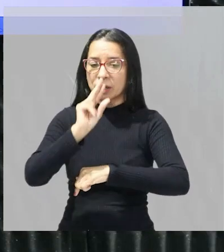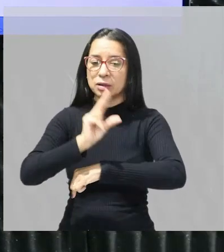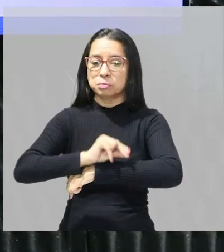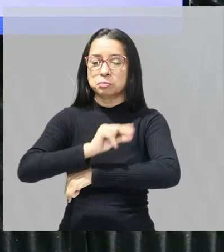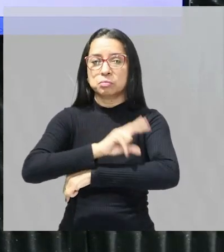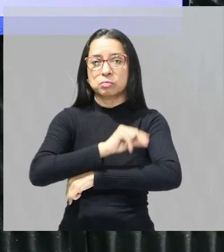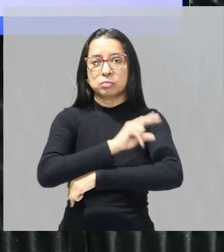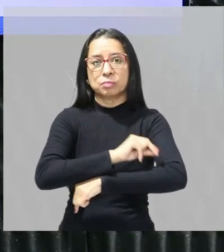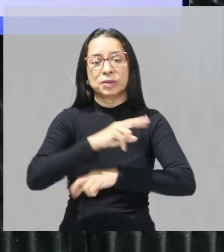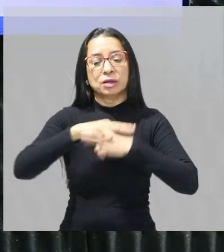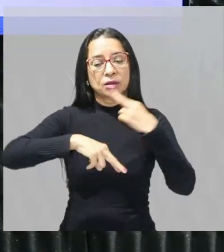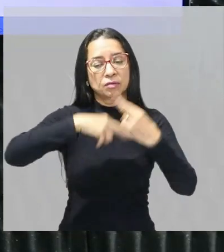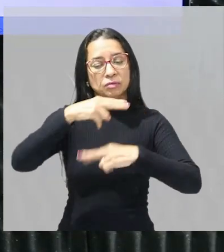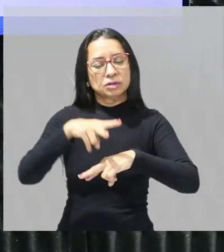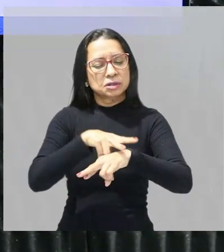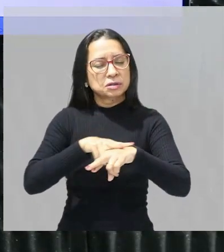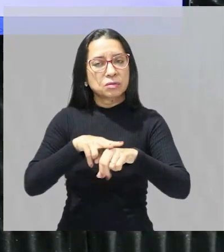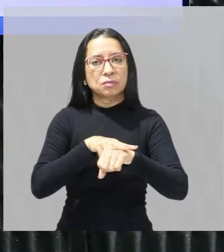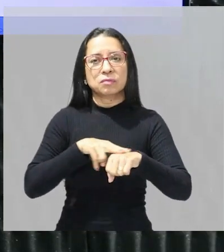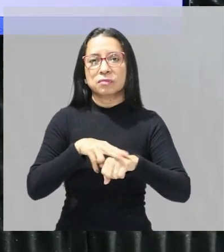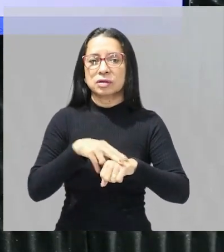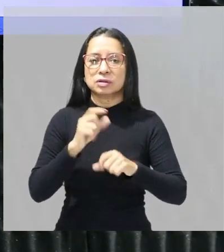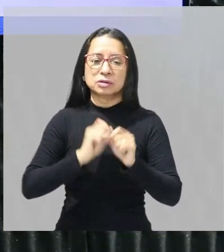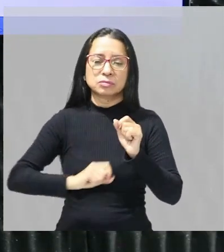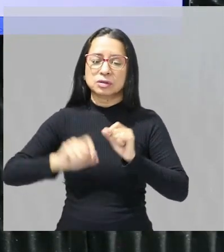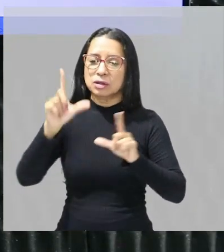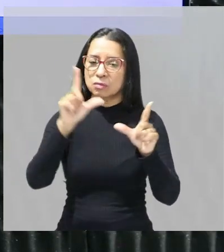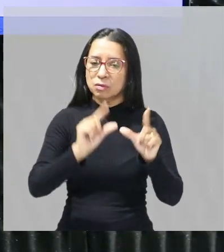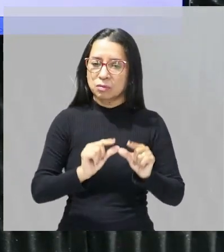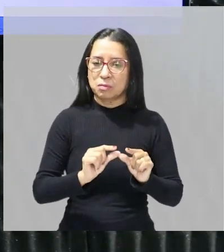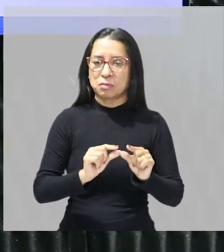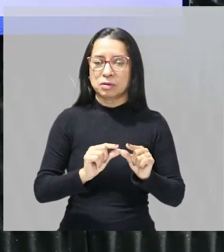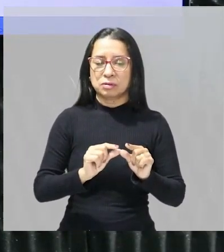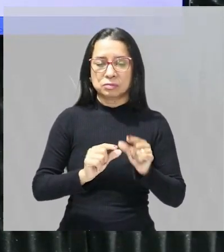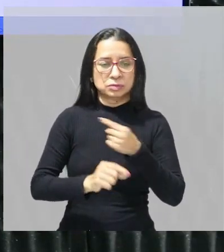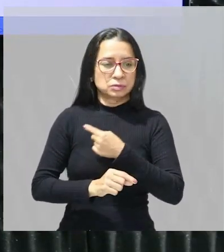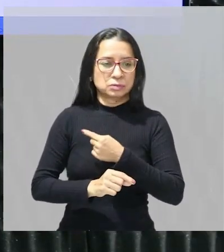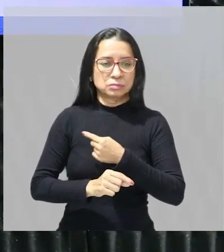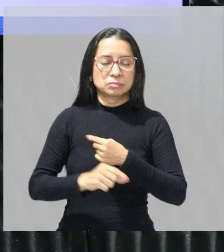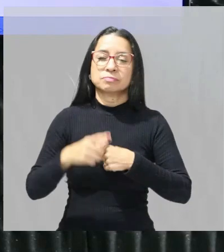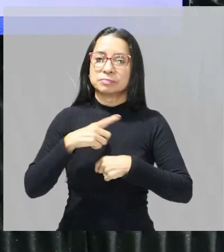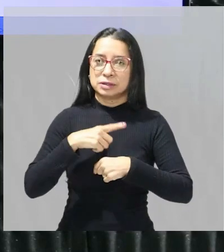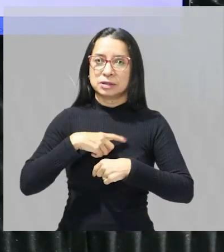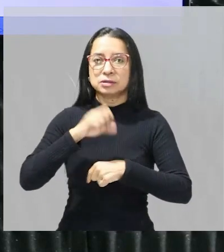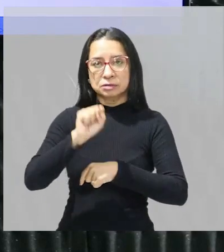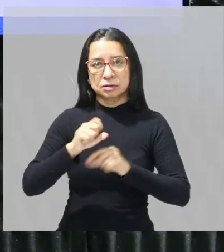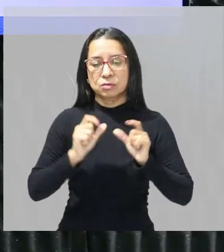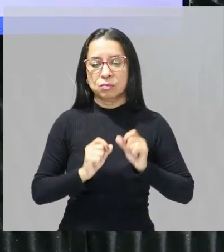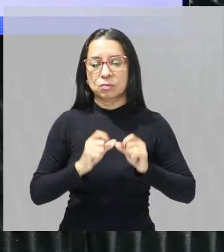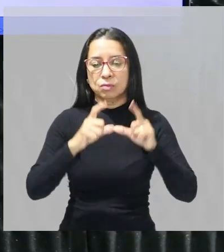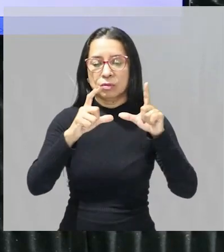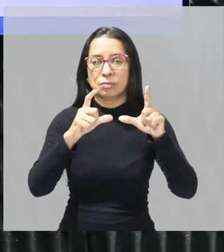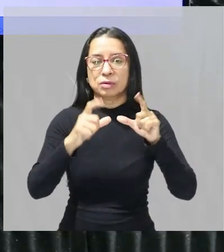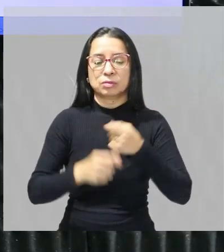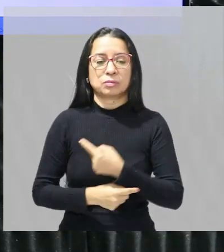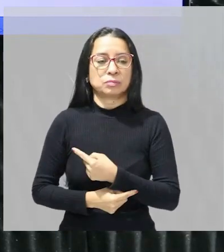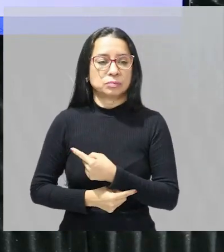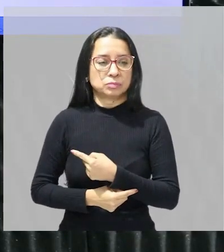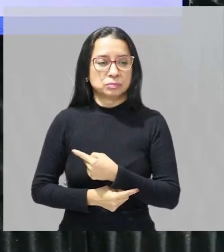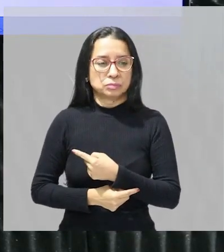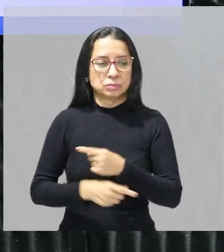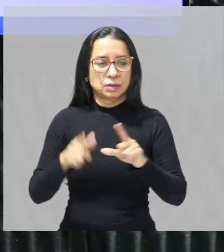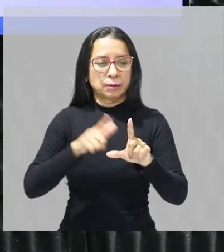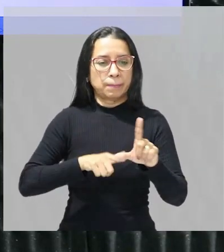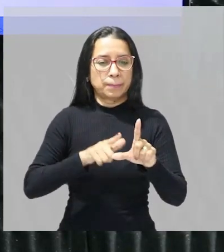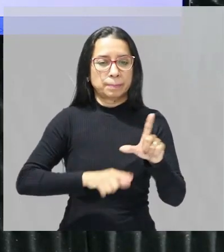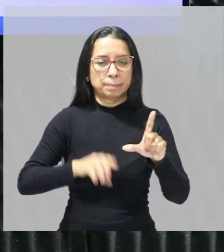ela não vai trazer a queda nos níveis de contaminação, traz o aumento. Errado. Letra B, ela vai trazer a